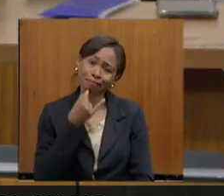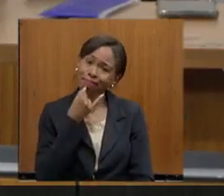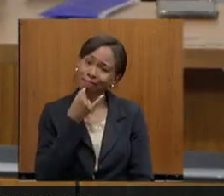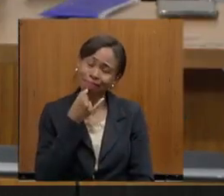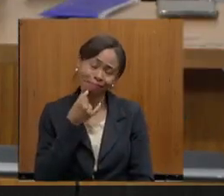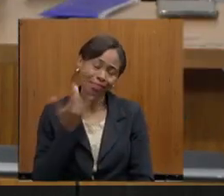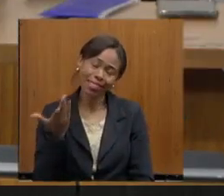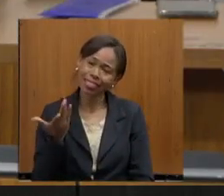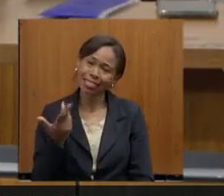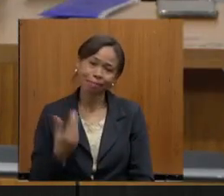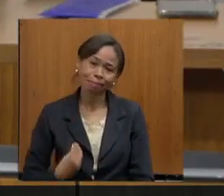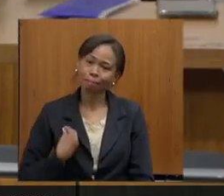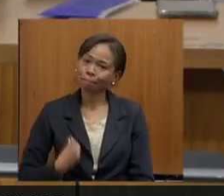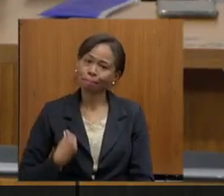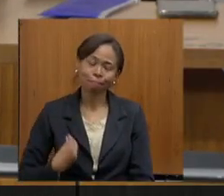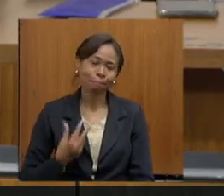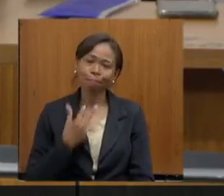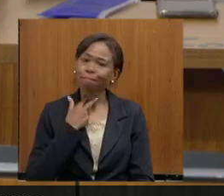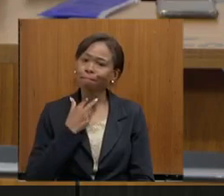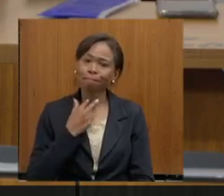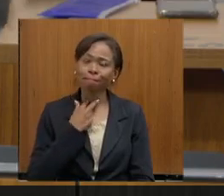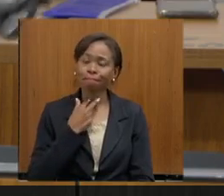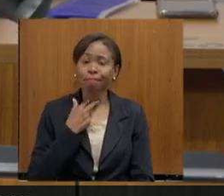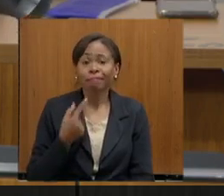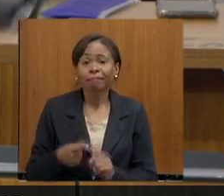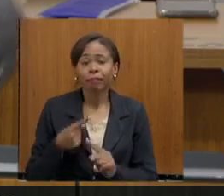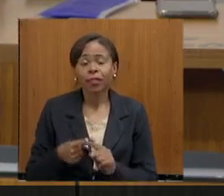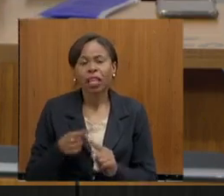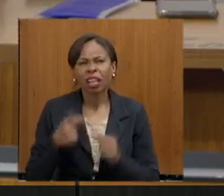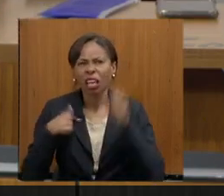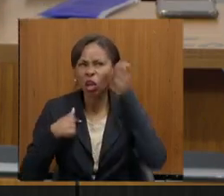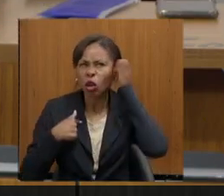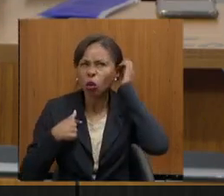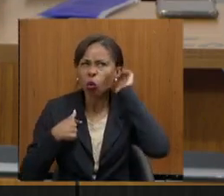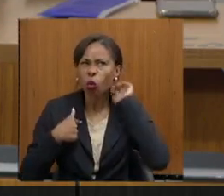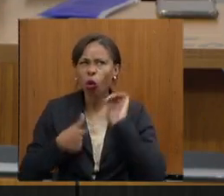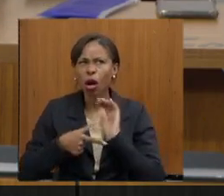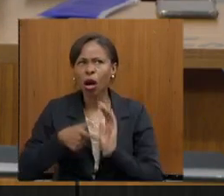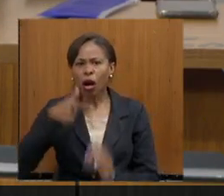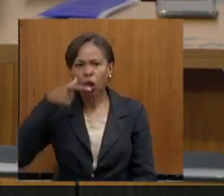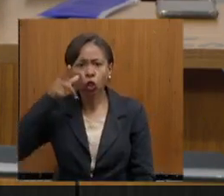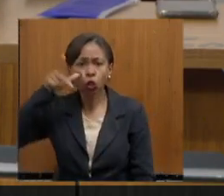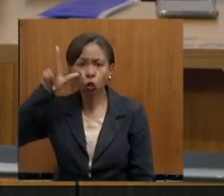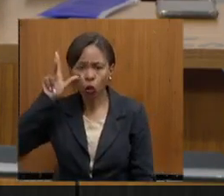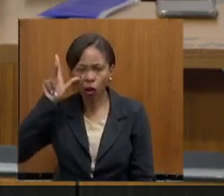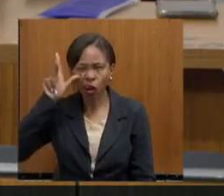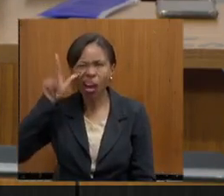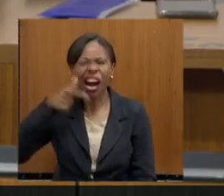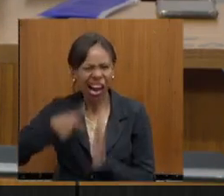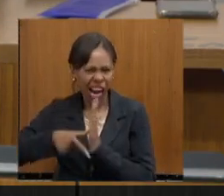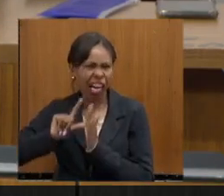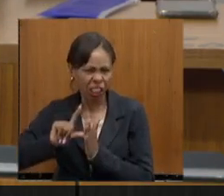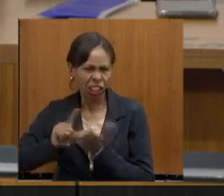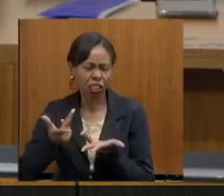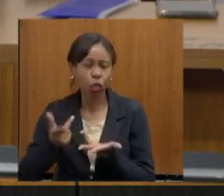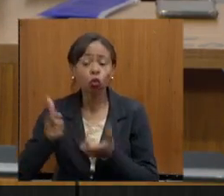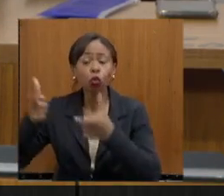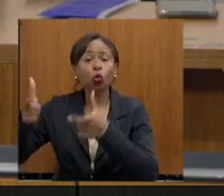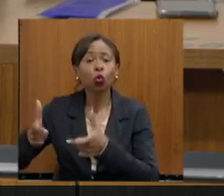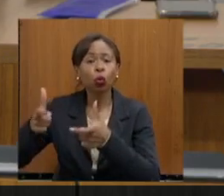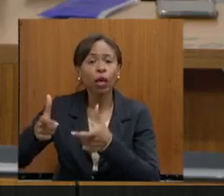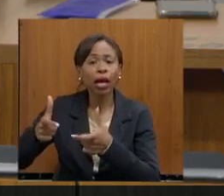participar né secretário porque eu tava eu tinha estado no dia anterior no leilão de transmissão é